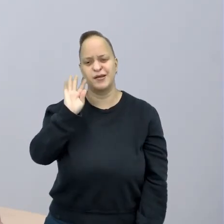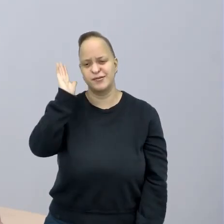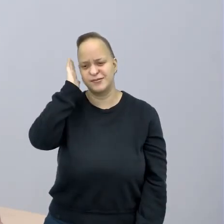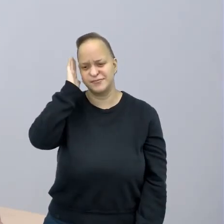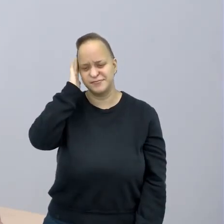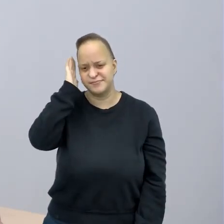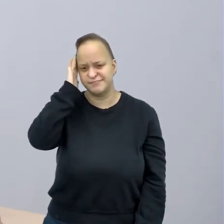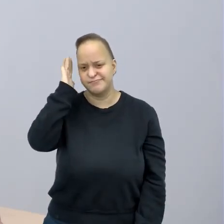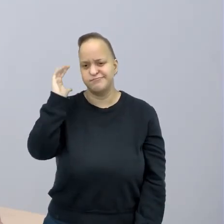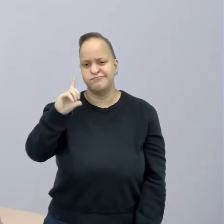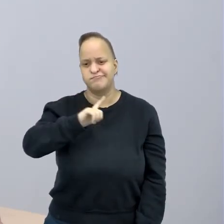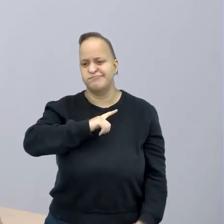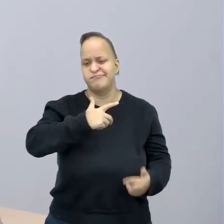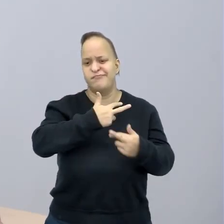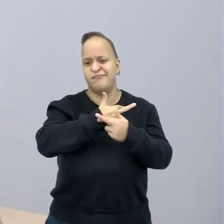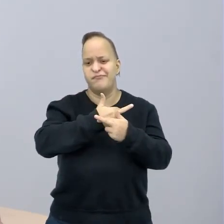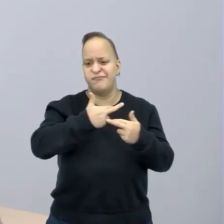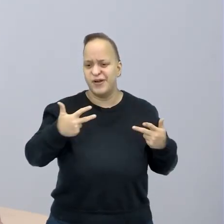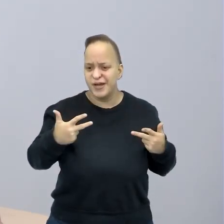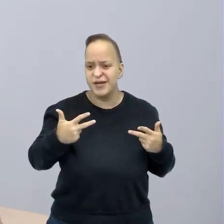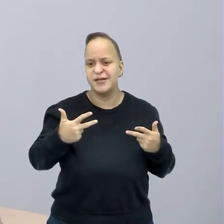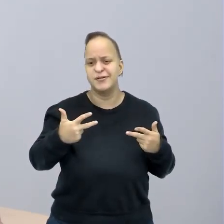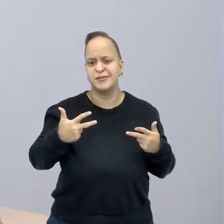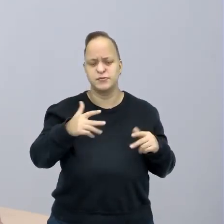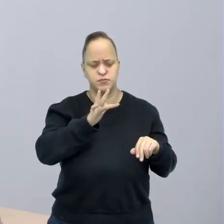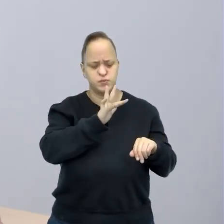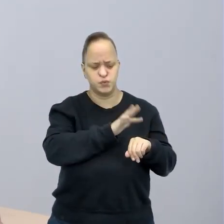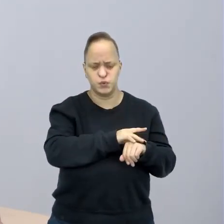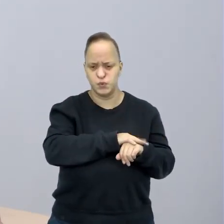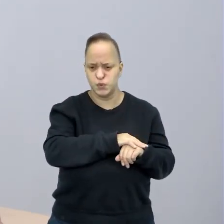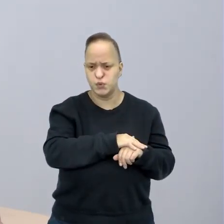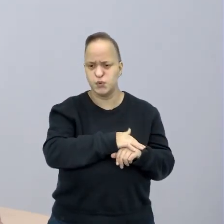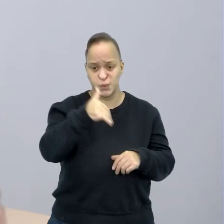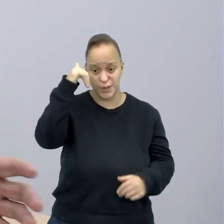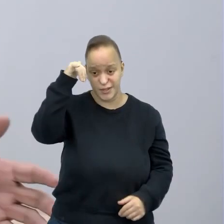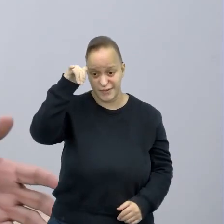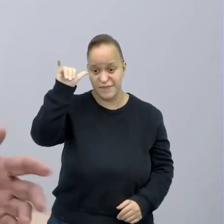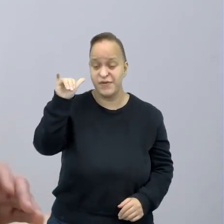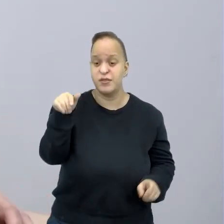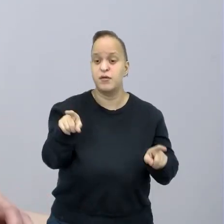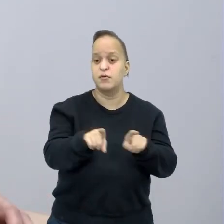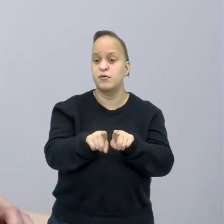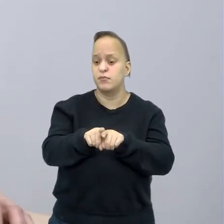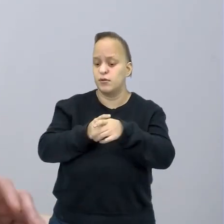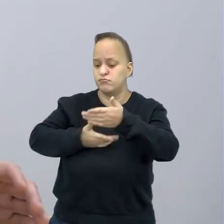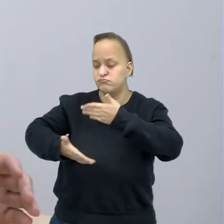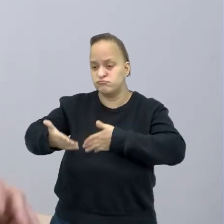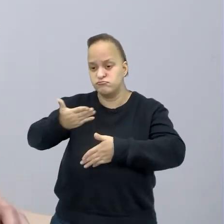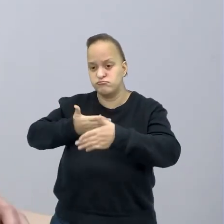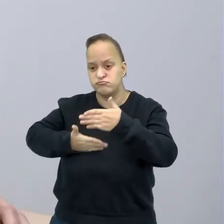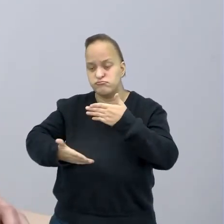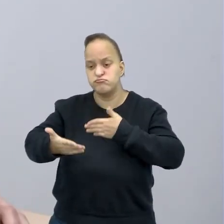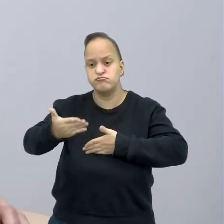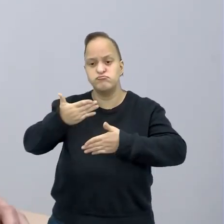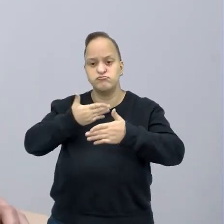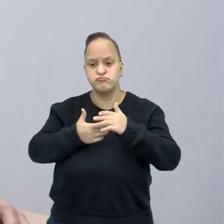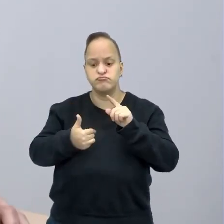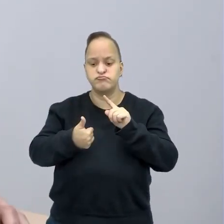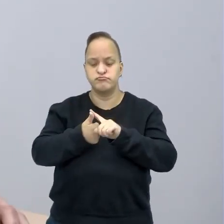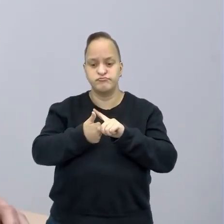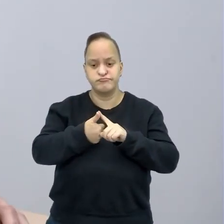diversas aplicações nas prevenções de doenças, como já foi falado lá, e tratamento. Na prevenção temos como, por